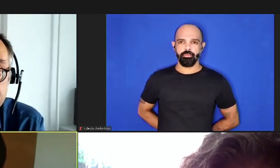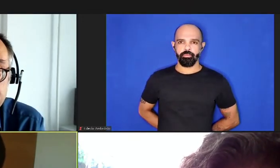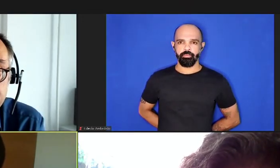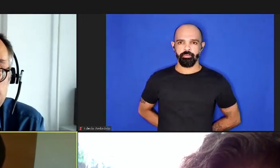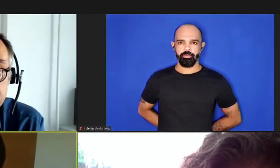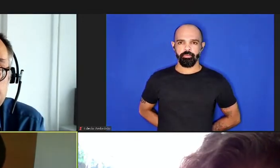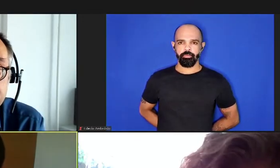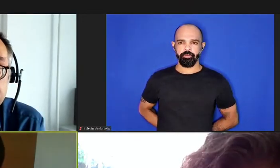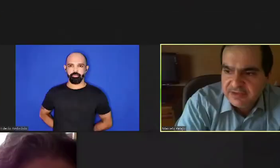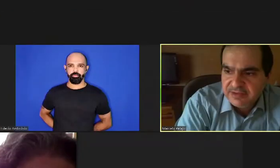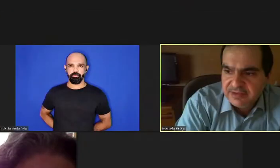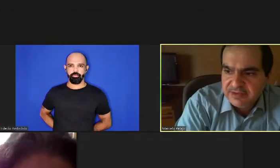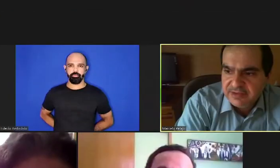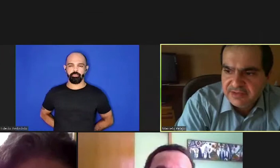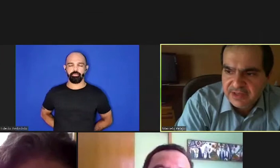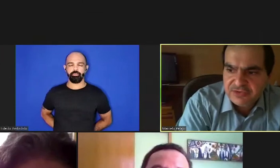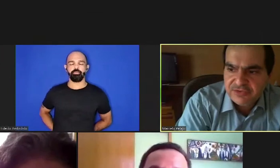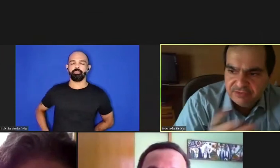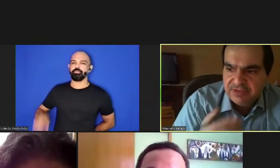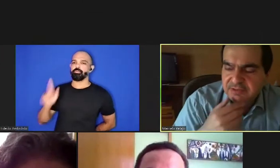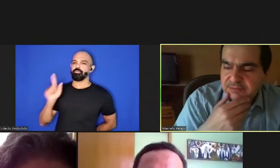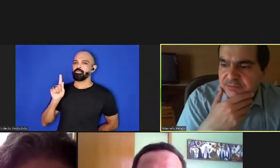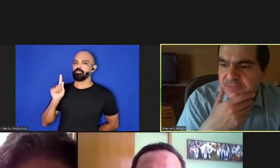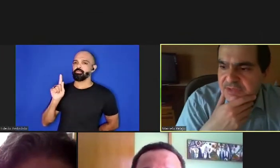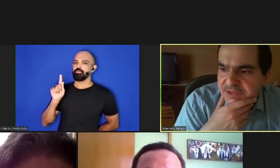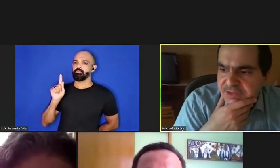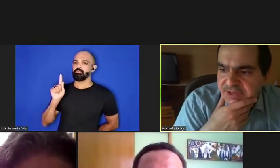Primeiramente, Gilberto Hoffmann